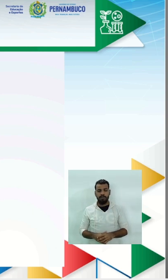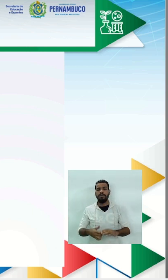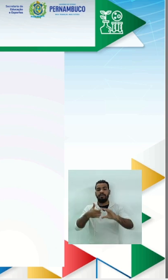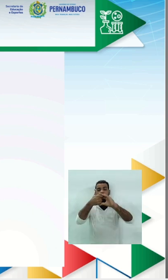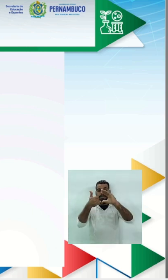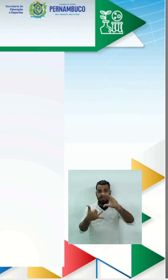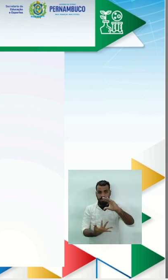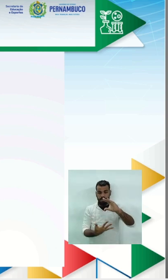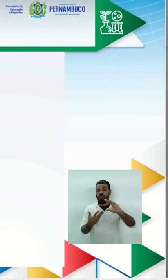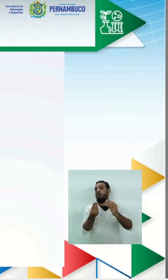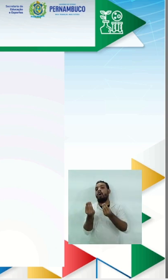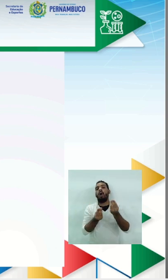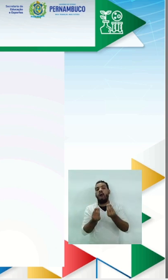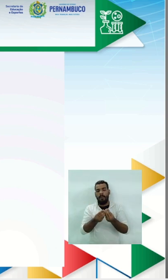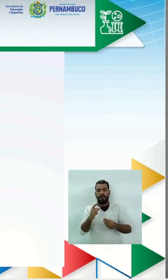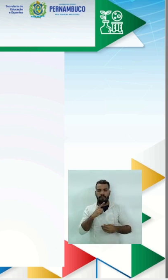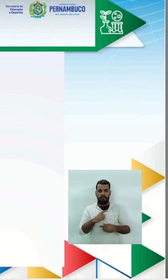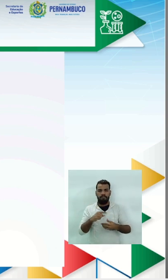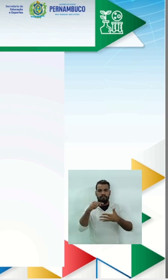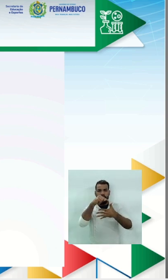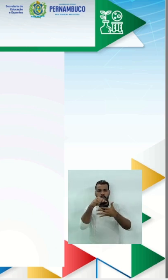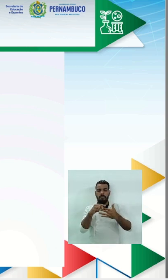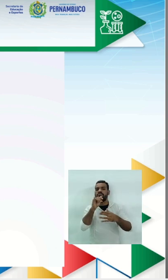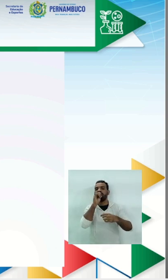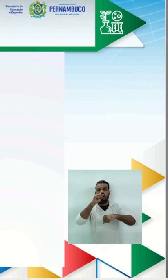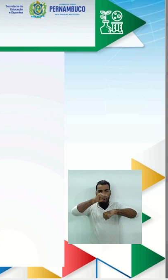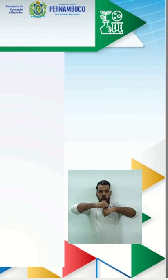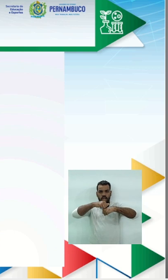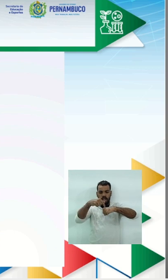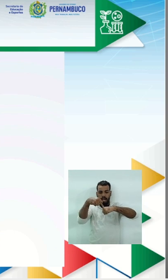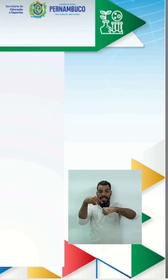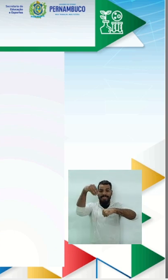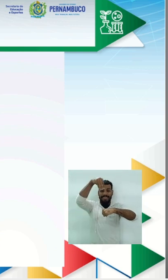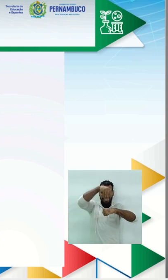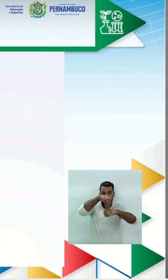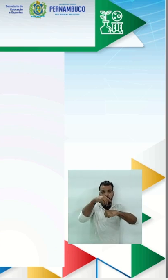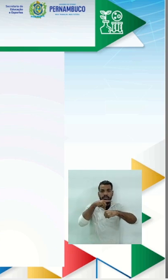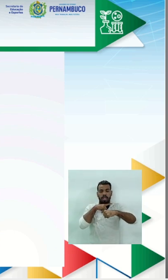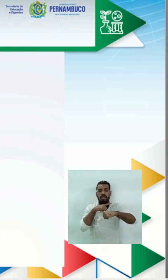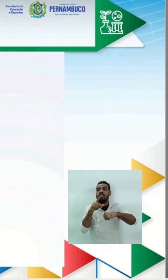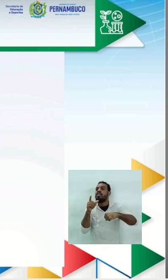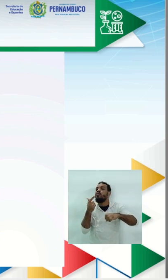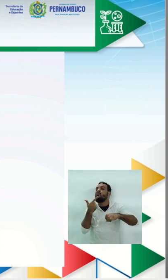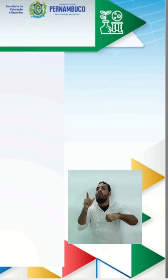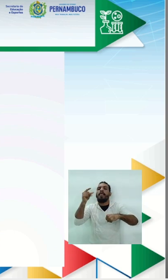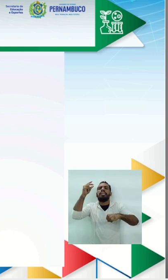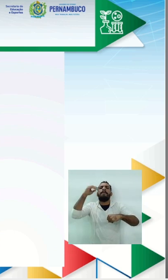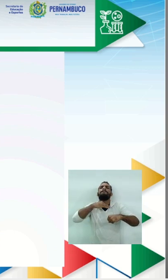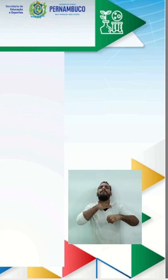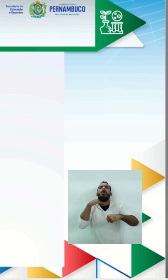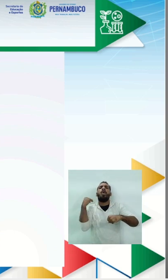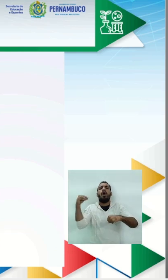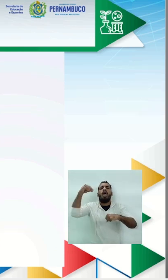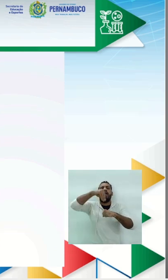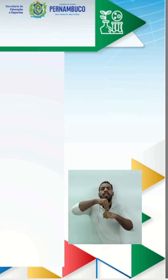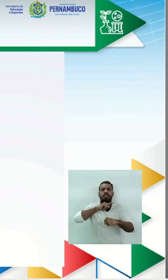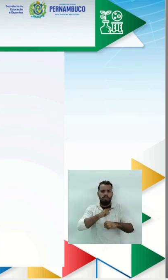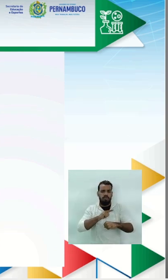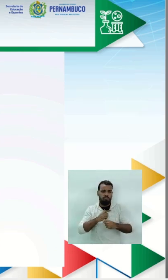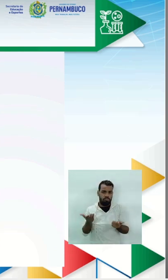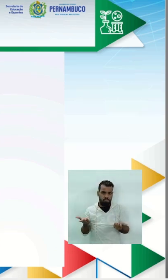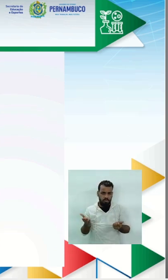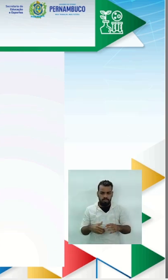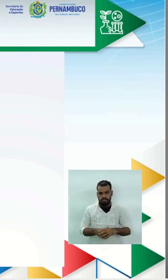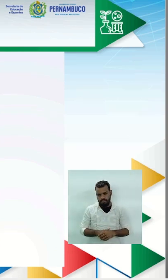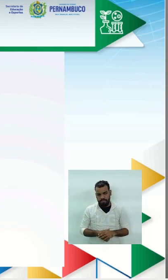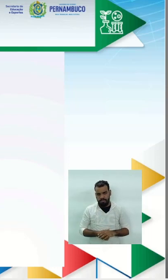estratificações, podem conter fósseis, a porosidade, permeabilidade e reservatórios de água, gás e petróleo, tá certo?